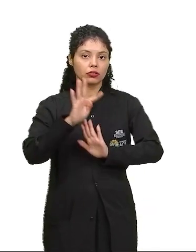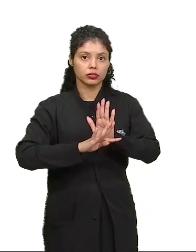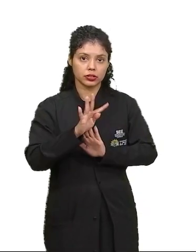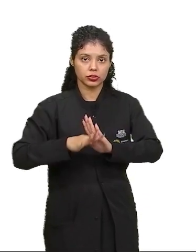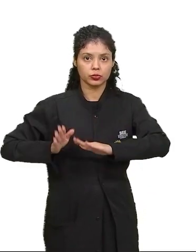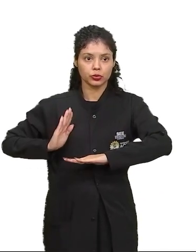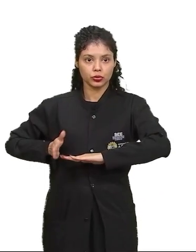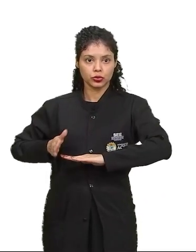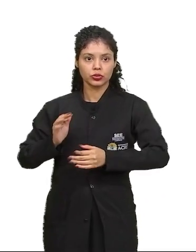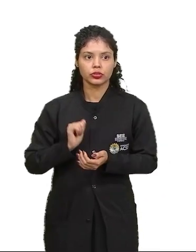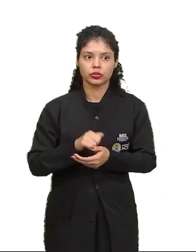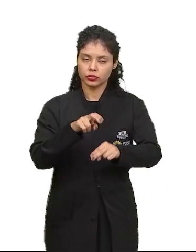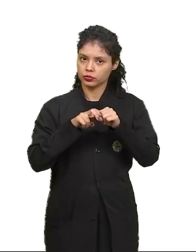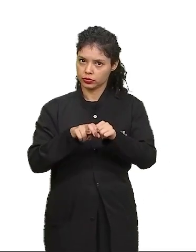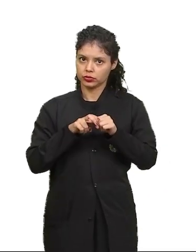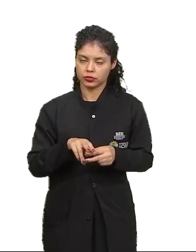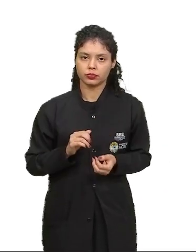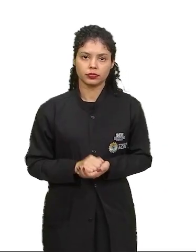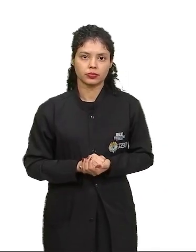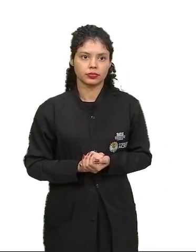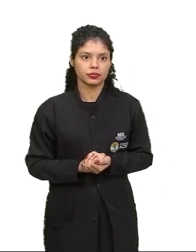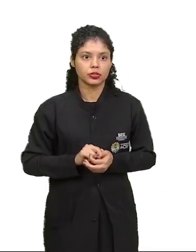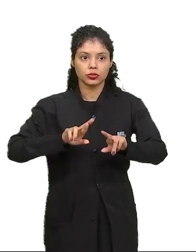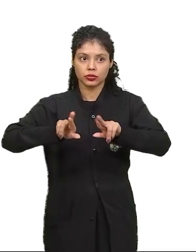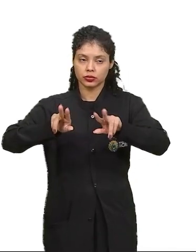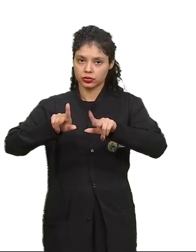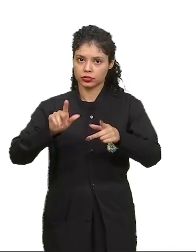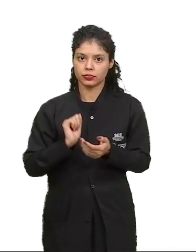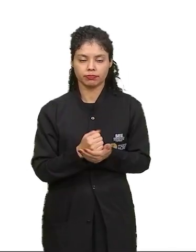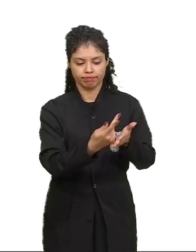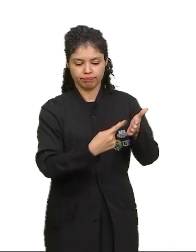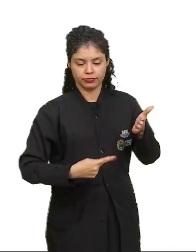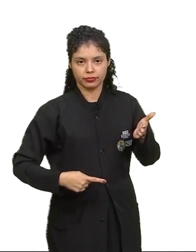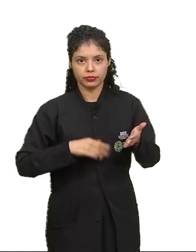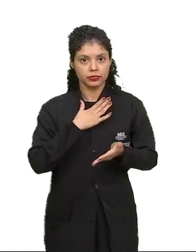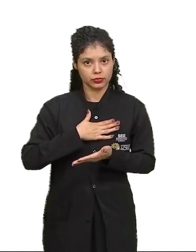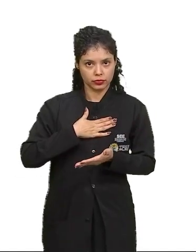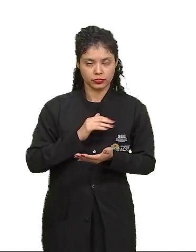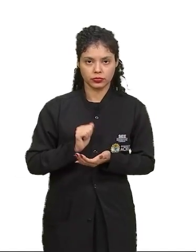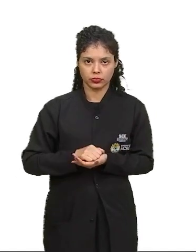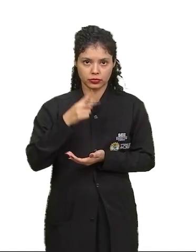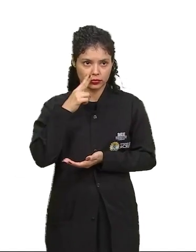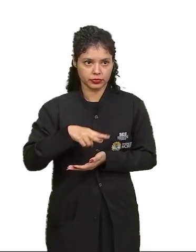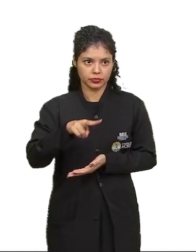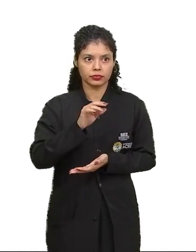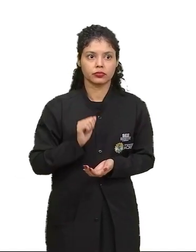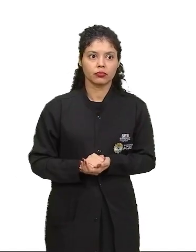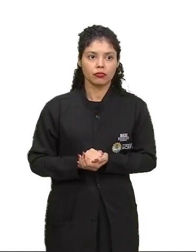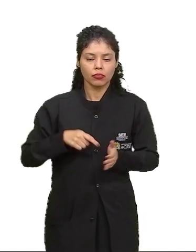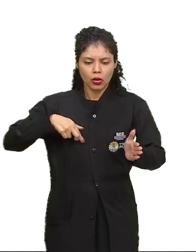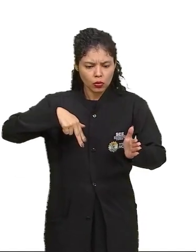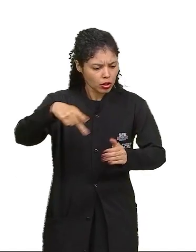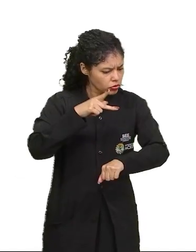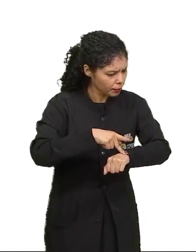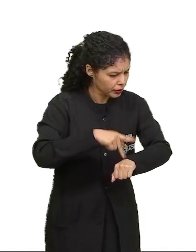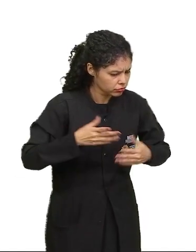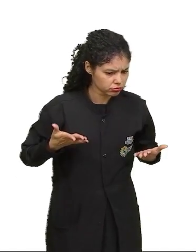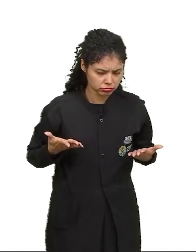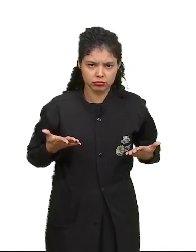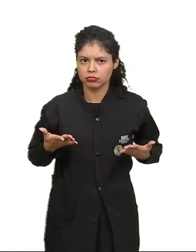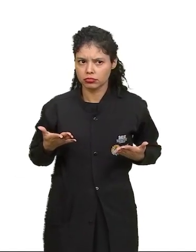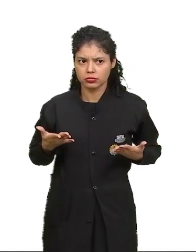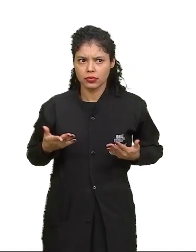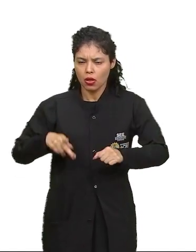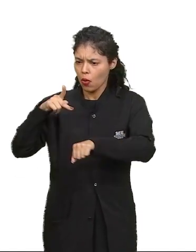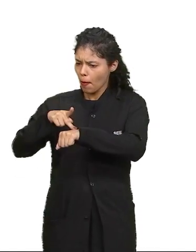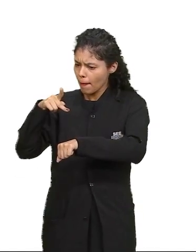modernista, tá, gente? Por isso que ele vai ser um pouco mais diferente de um poema que nós estamos acostumados. No meio do caminho tinha uma pedra.